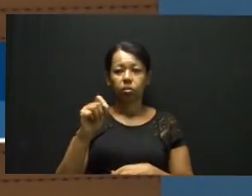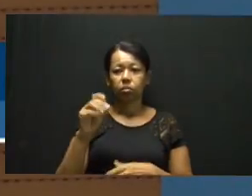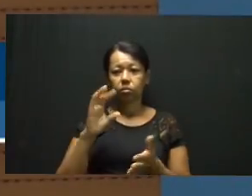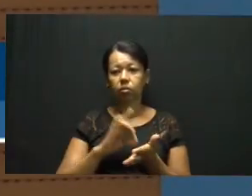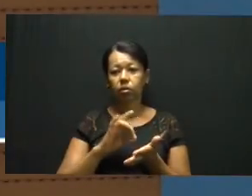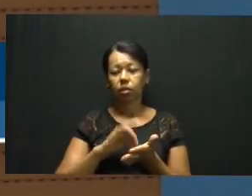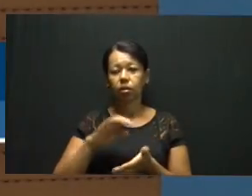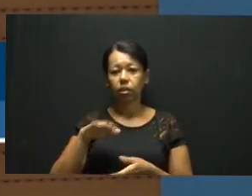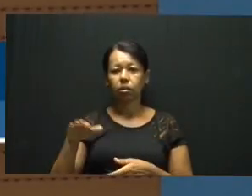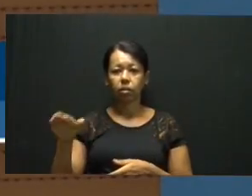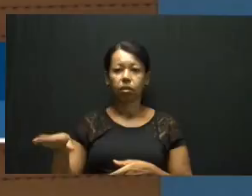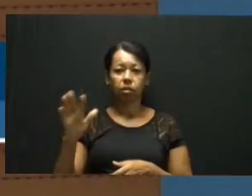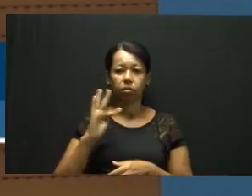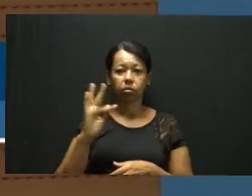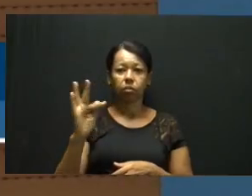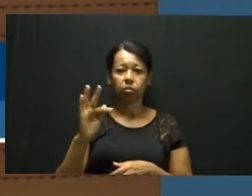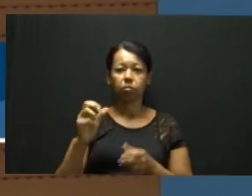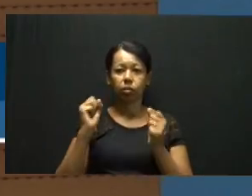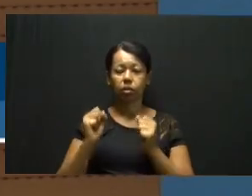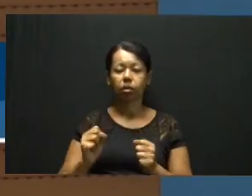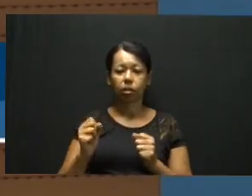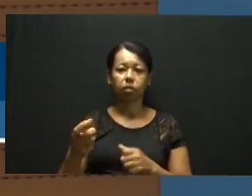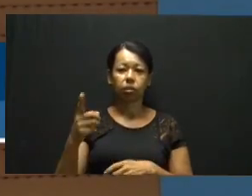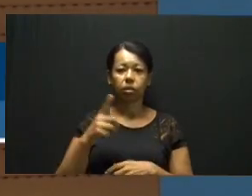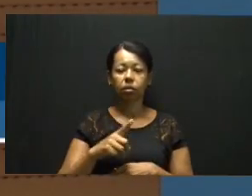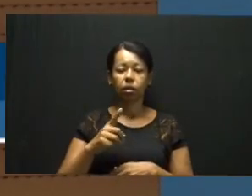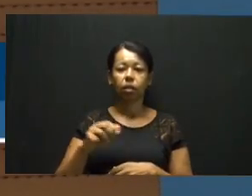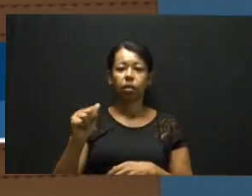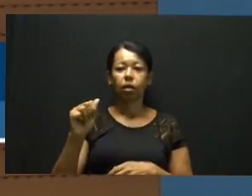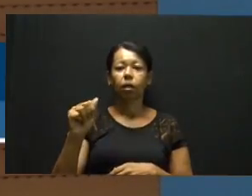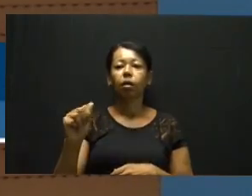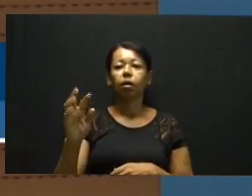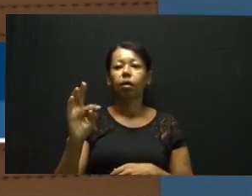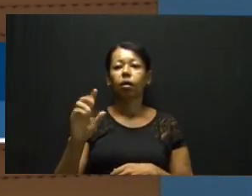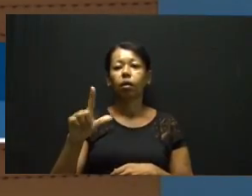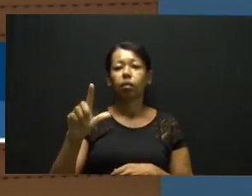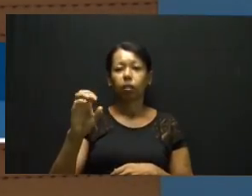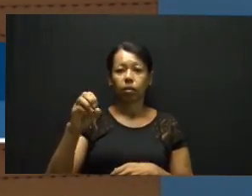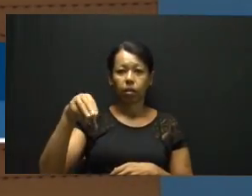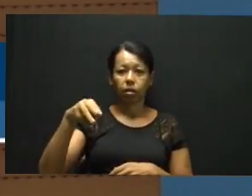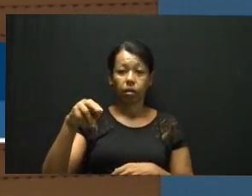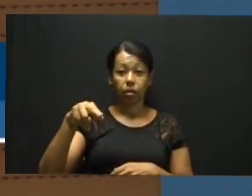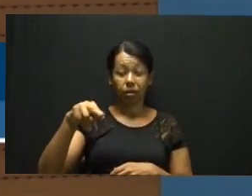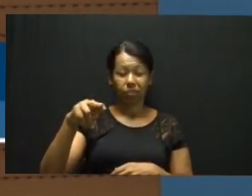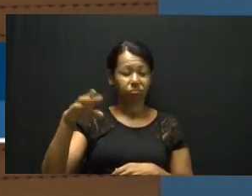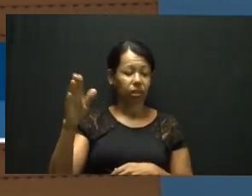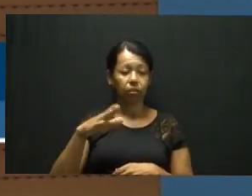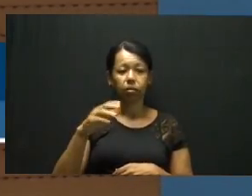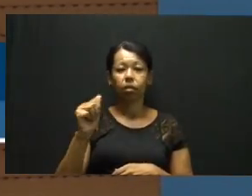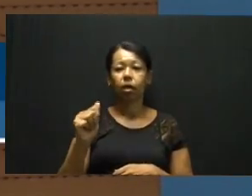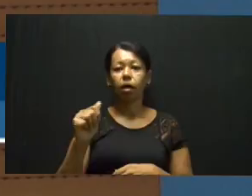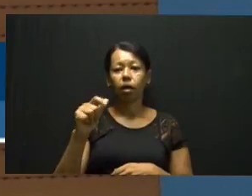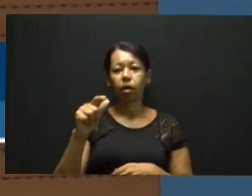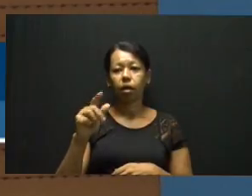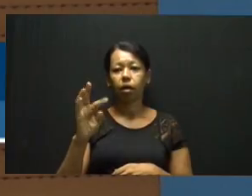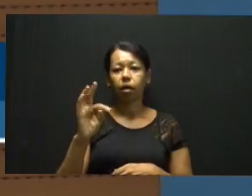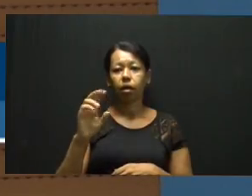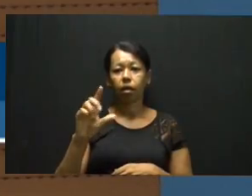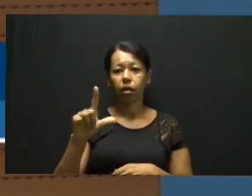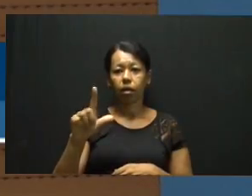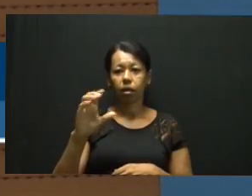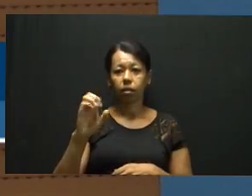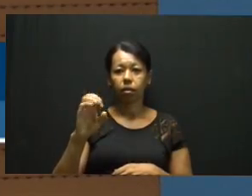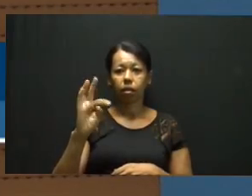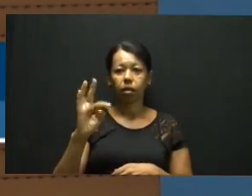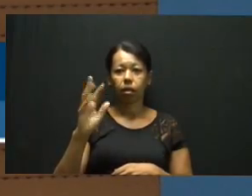essas crianças amanhã poderão ser nossos atletas da cidade, né, representando nossa cidade, nosso país, quem sabe. Então, acho que vale a pena fazer um calendário escolar